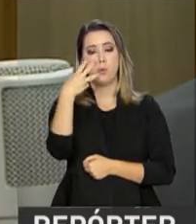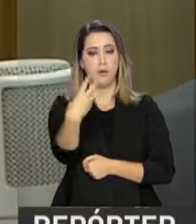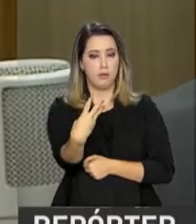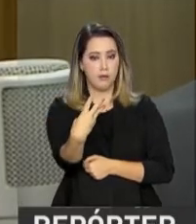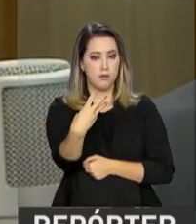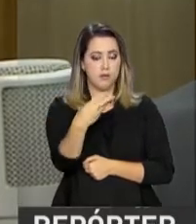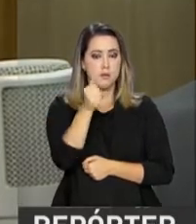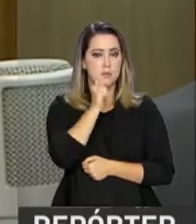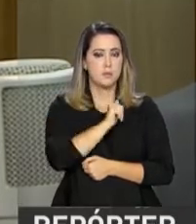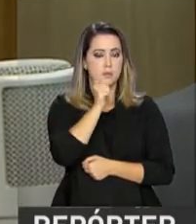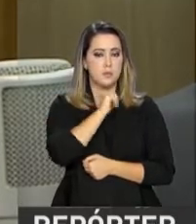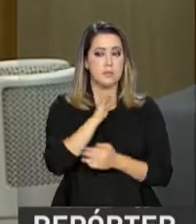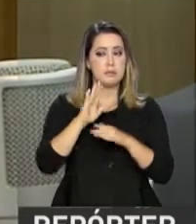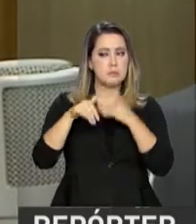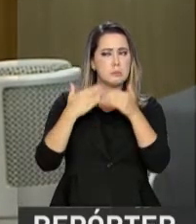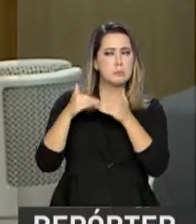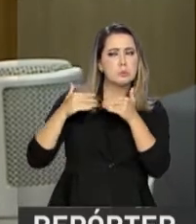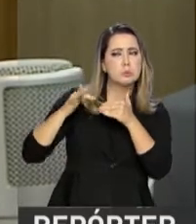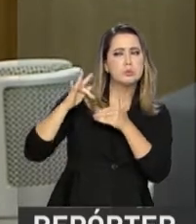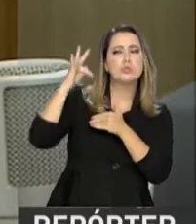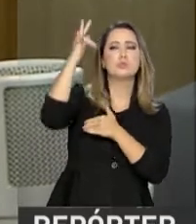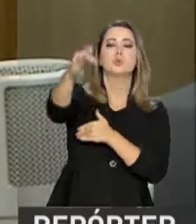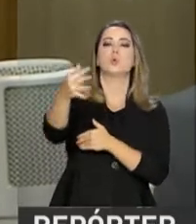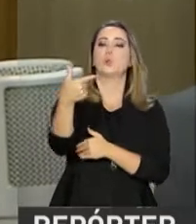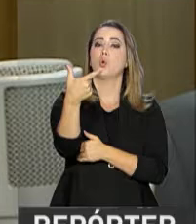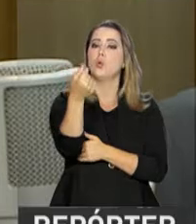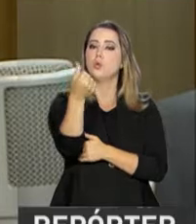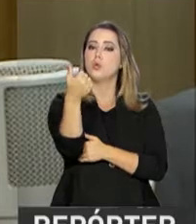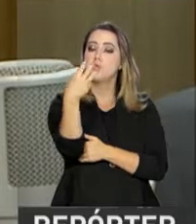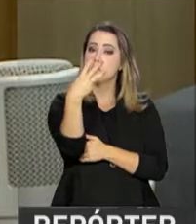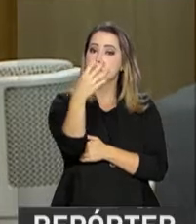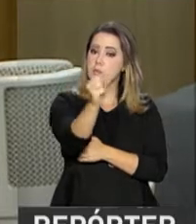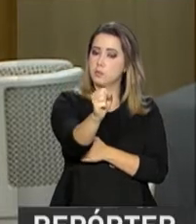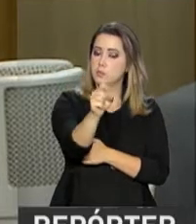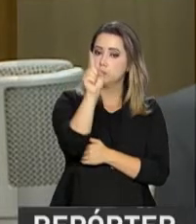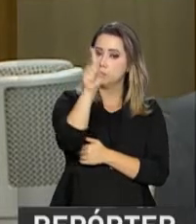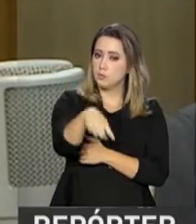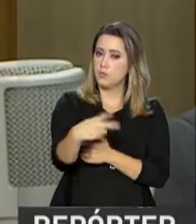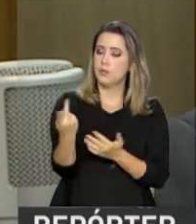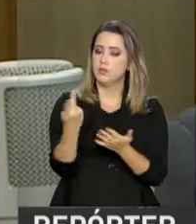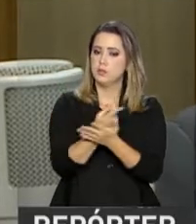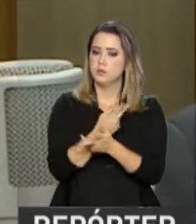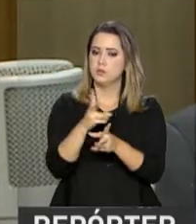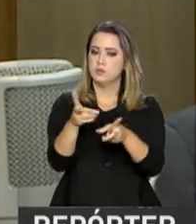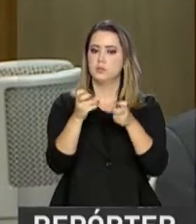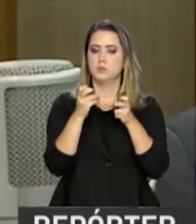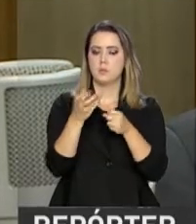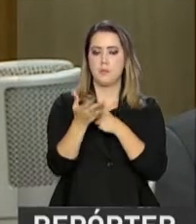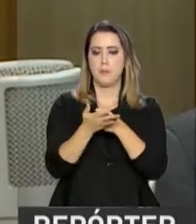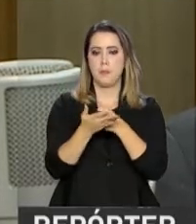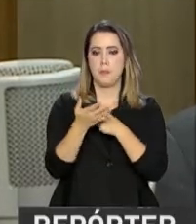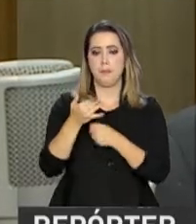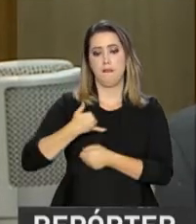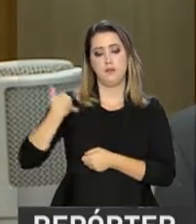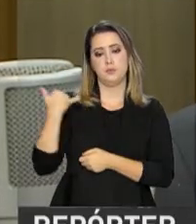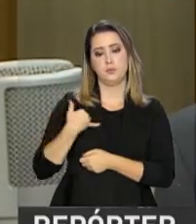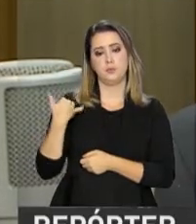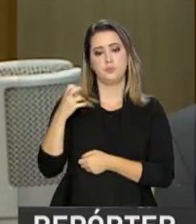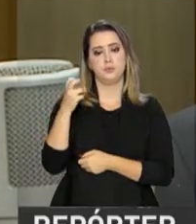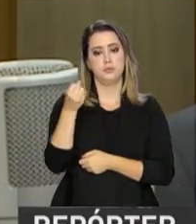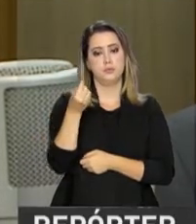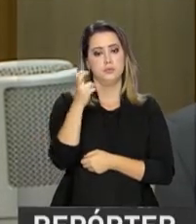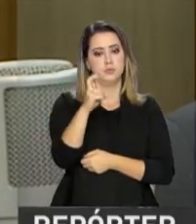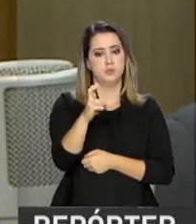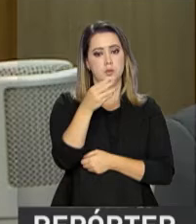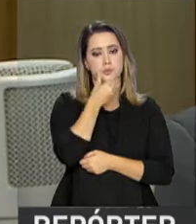até quando chegar em 2038 só daqui há mais de 20 anos é que vão se observasse da administração cidades mínima de 65